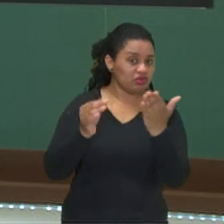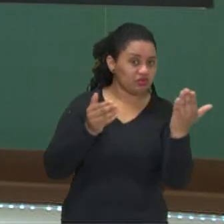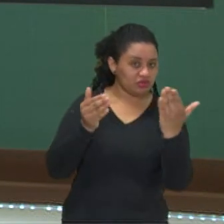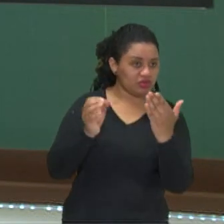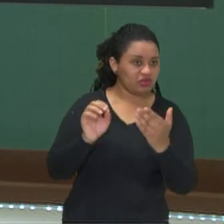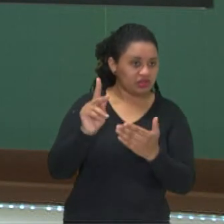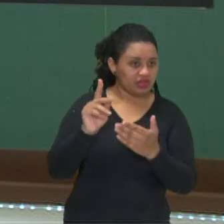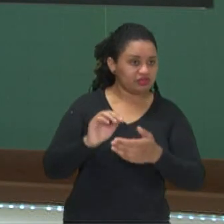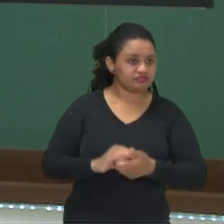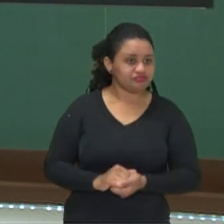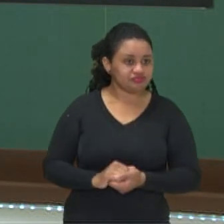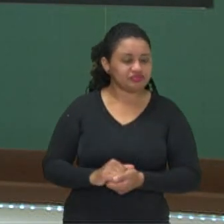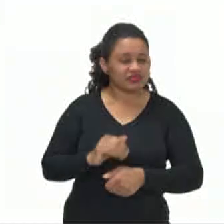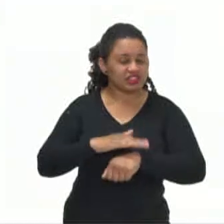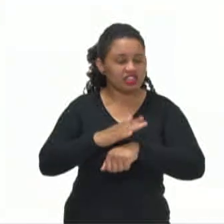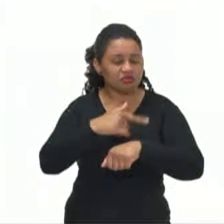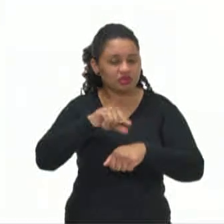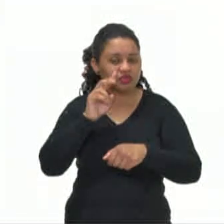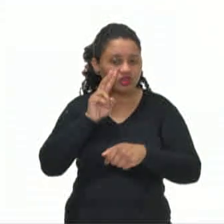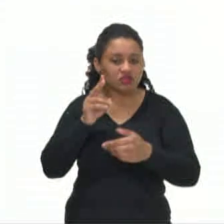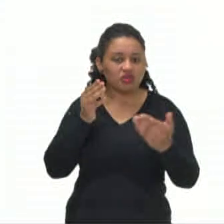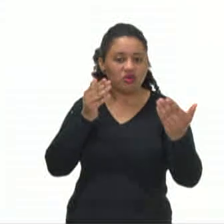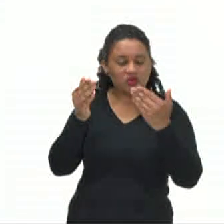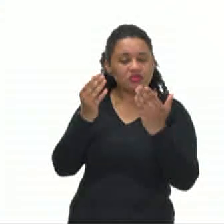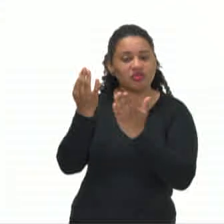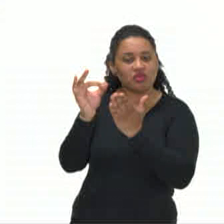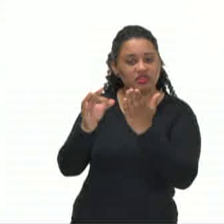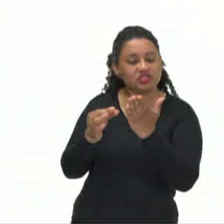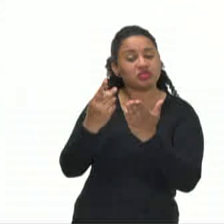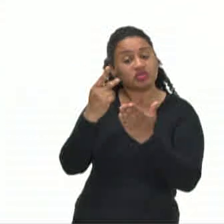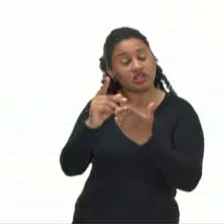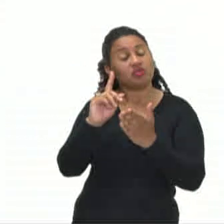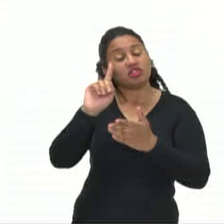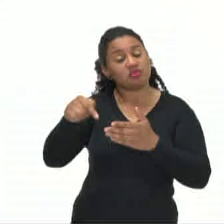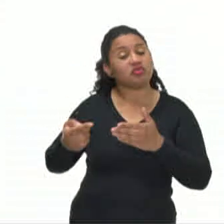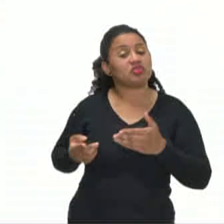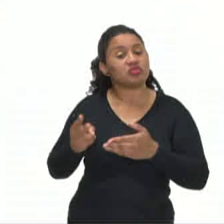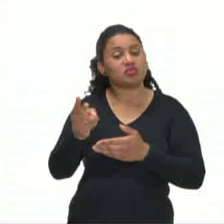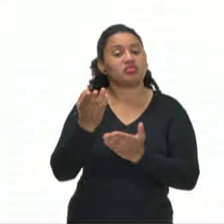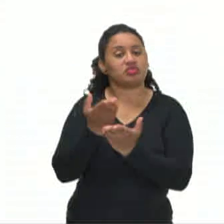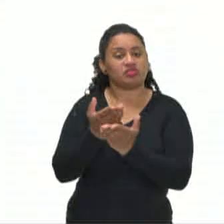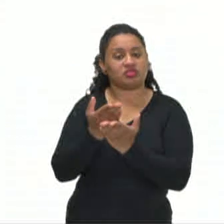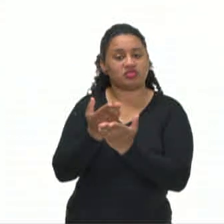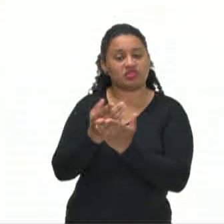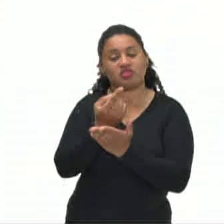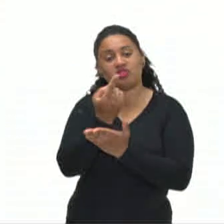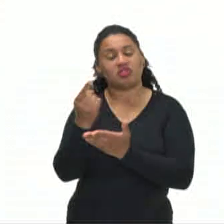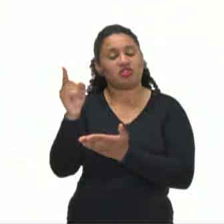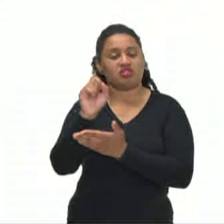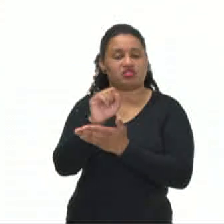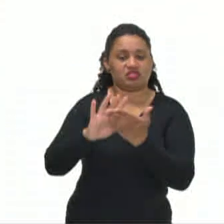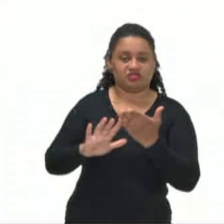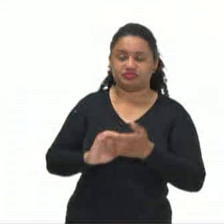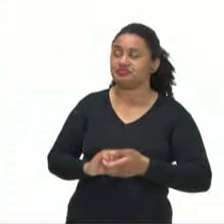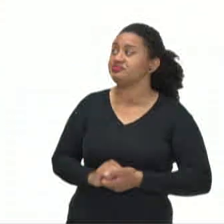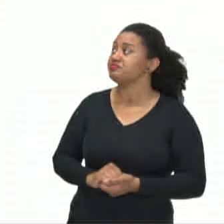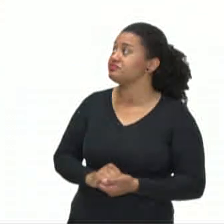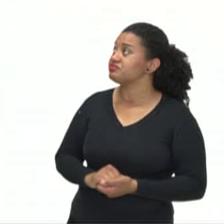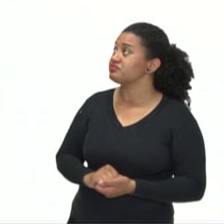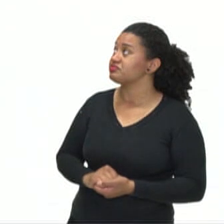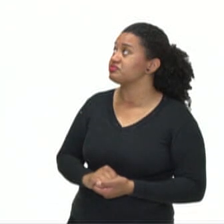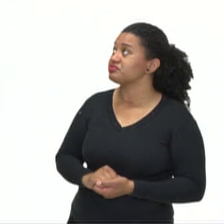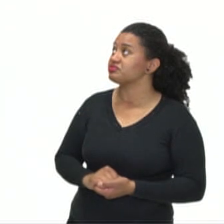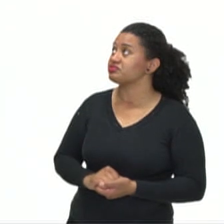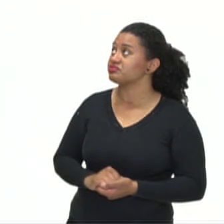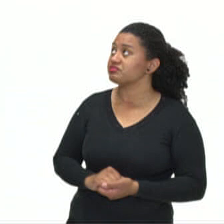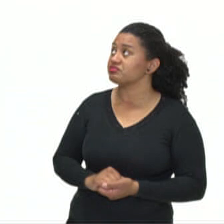gente? Então, um instantinho mais para vocês olharem, conferirem aí, e daí a gente vai passar para a nossa próxima atividade. Então, a